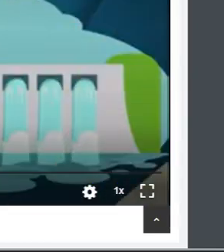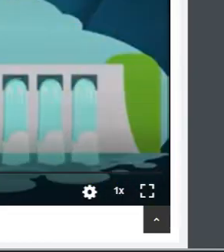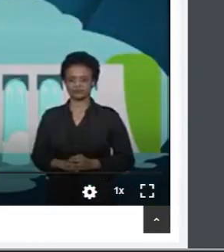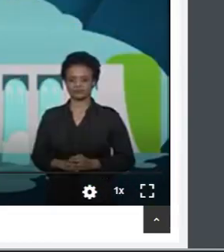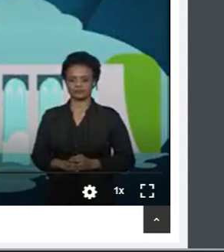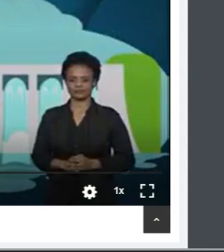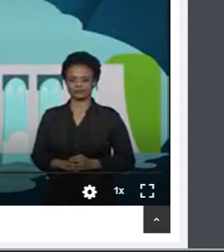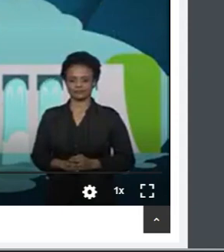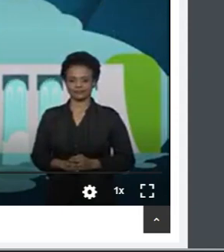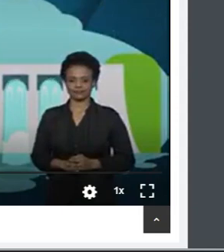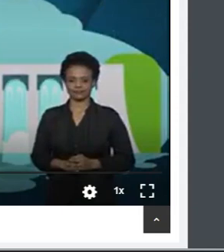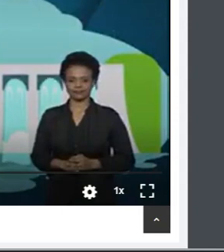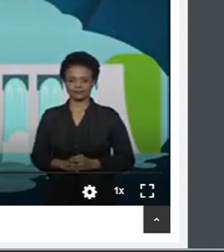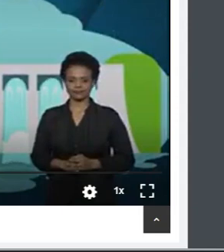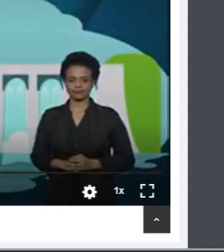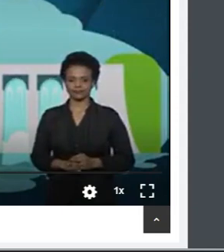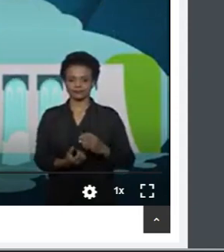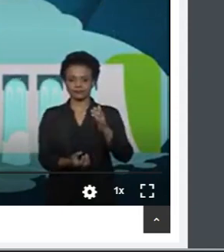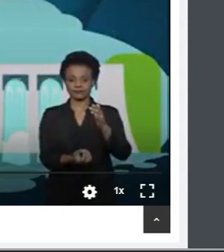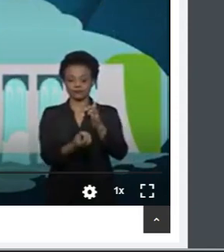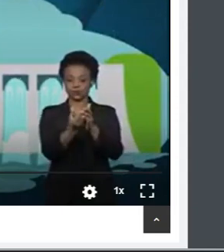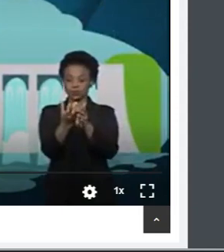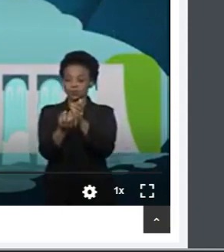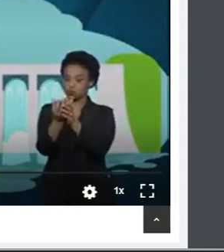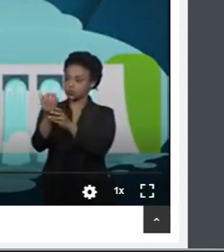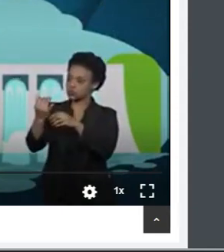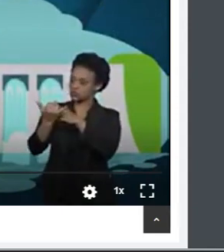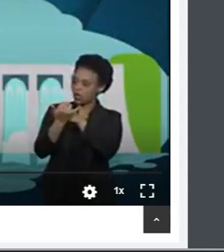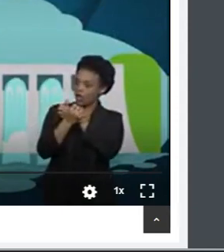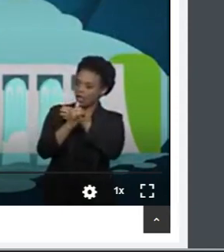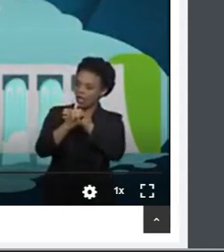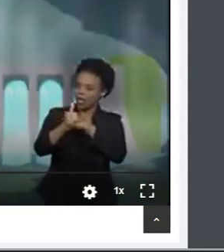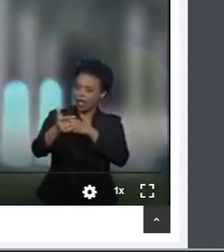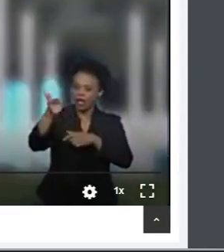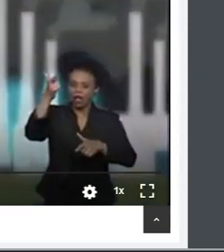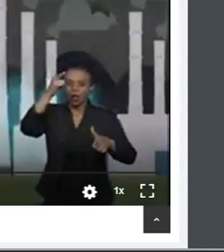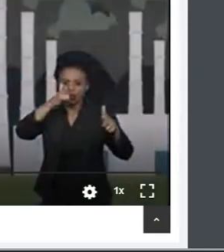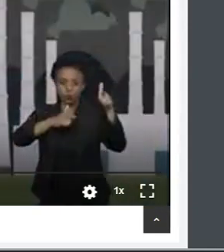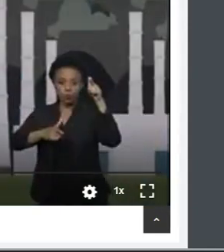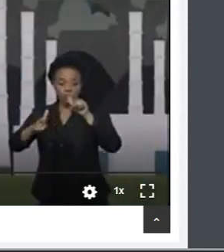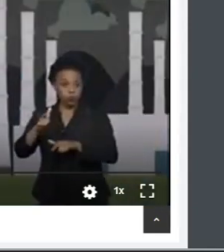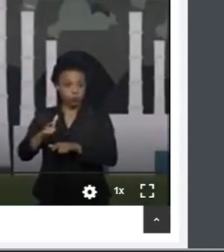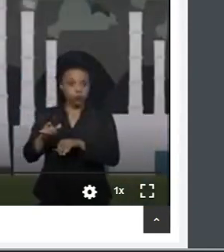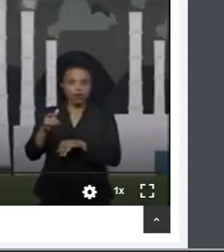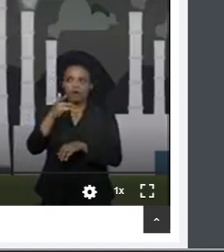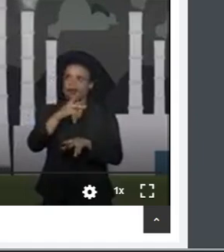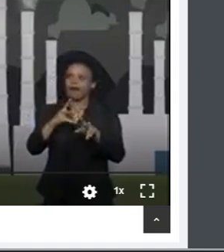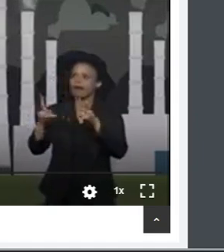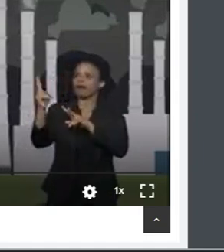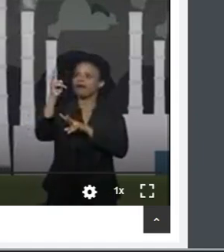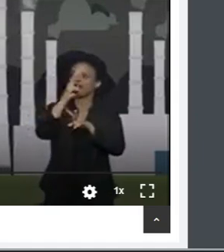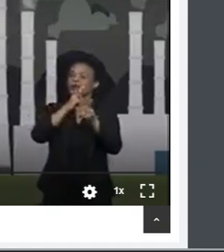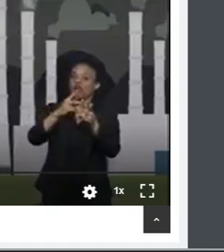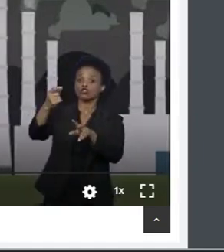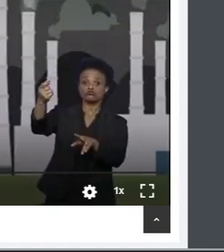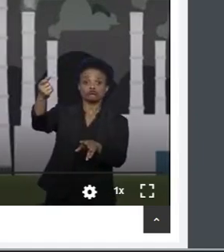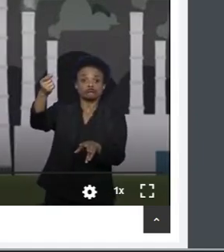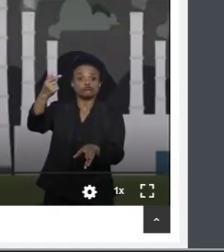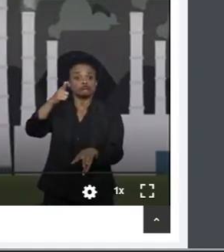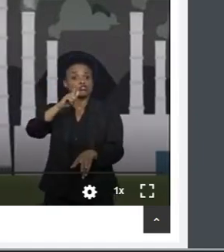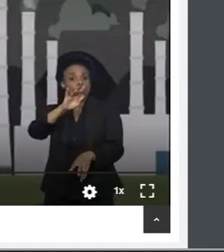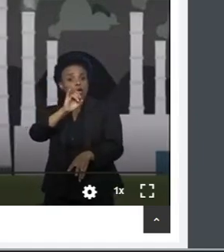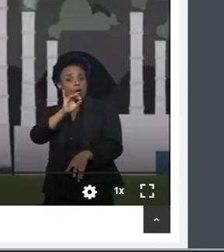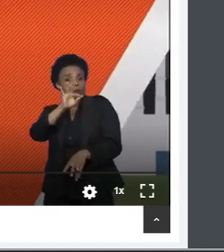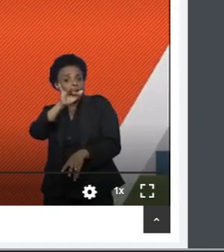A produção de energia renovável, como a eólica, a solar e a geotermal, ainda não são suficientes para